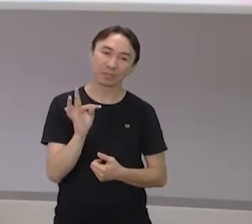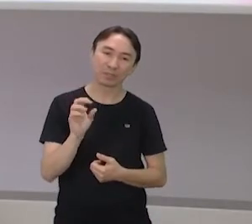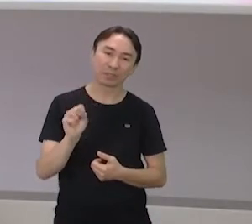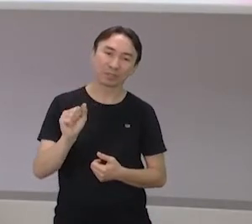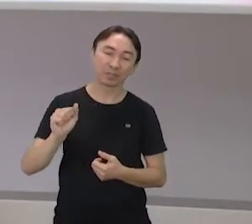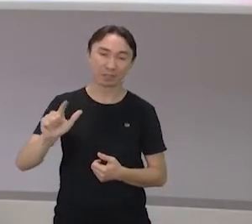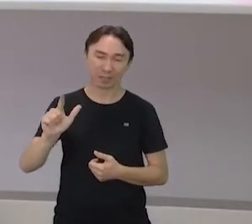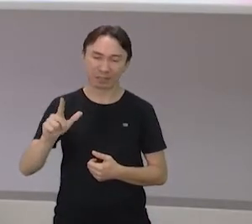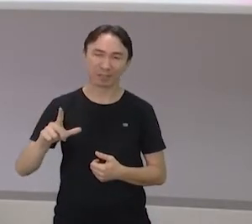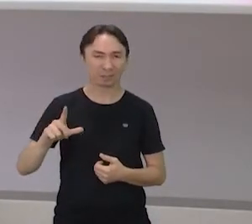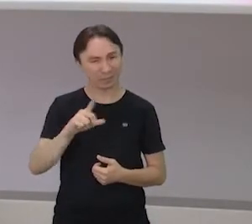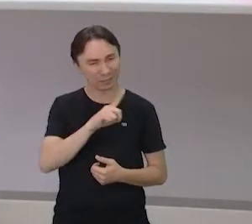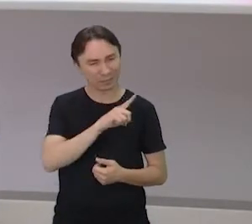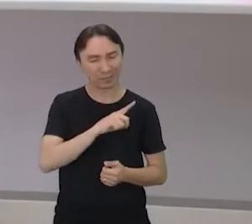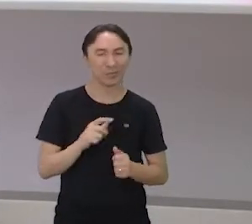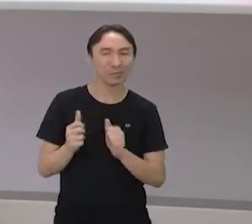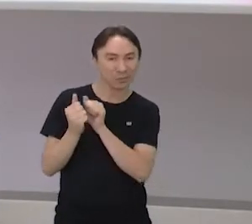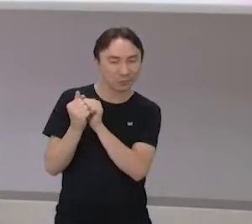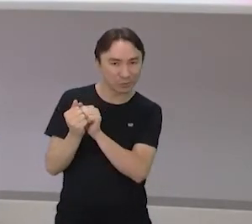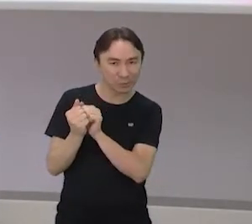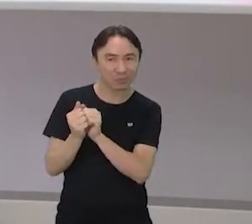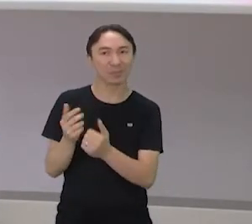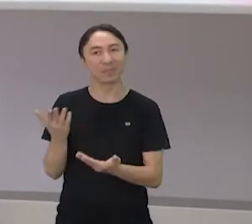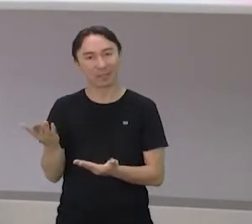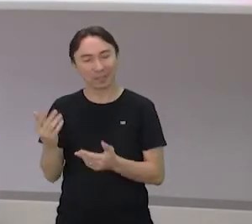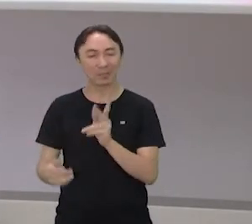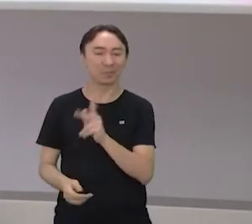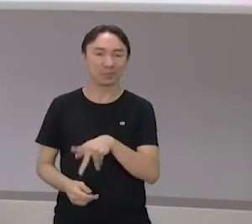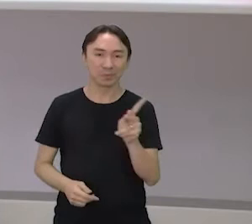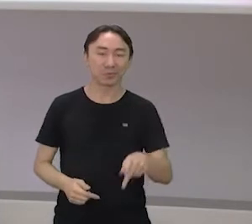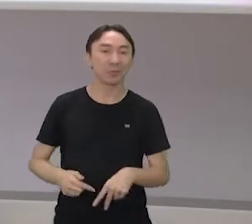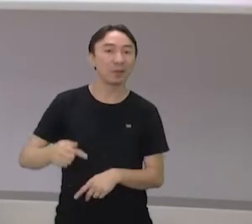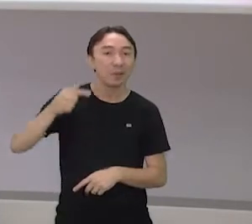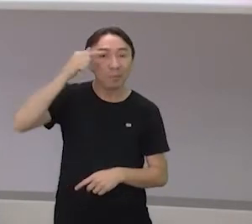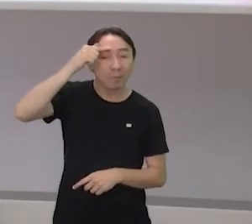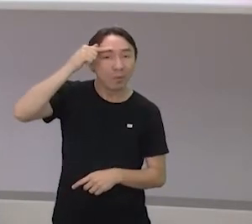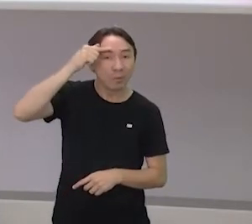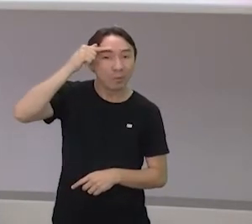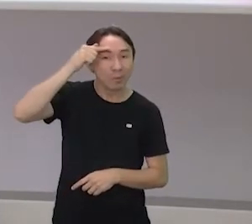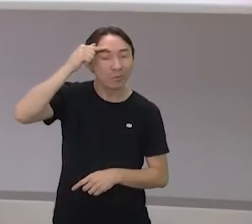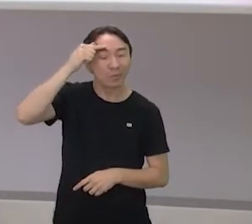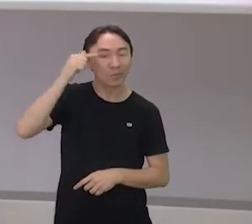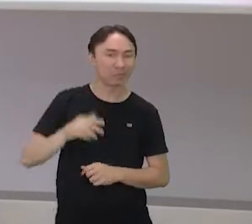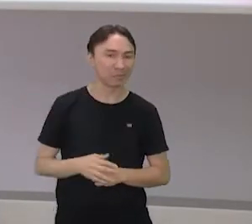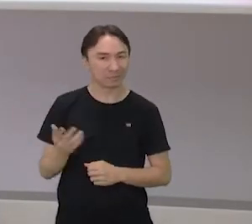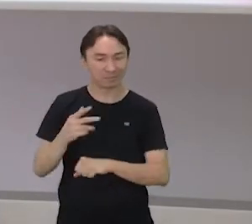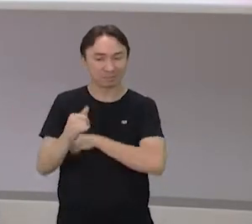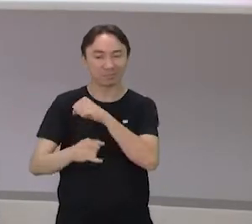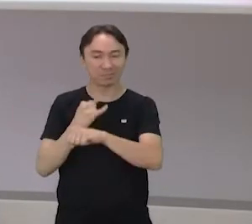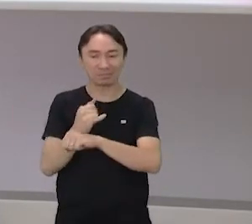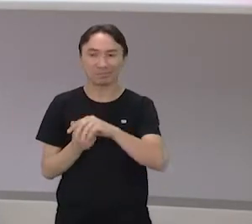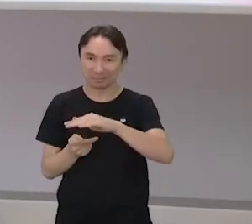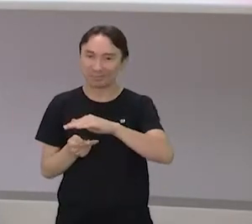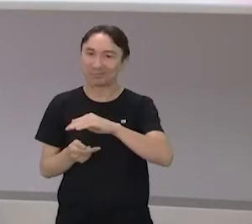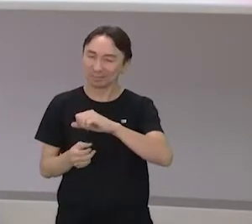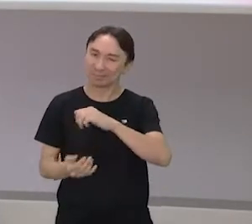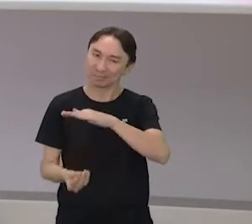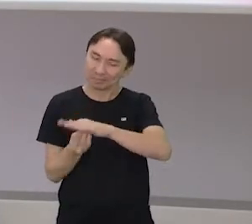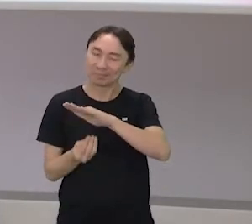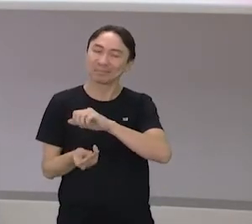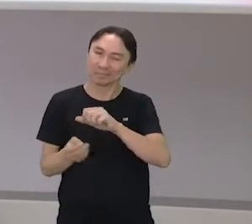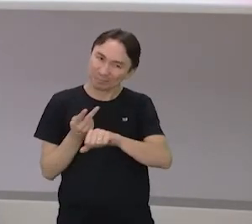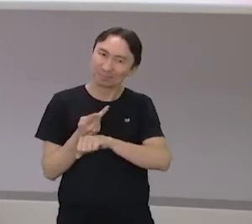de vocês. Vocês podem também buscar essa aula lá no repositório. E hoje, quem me acompanha aqui é a